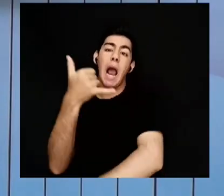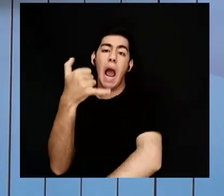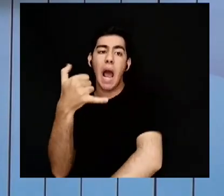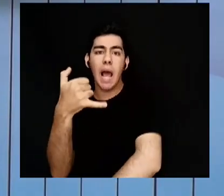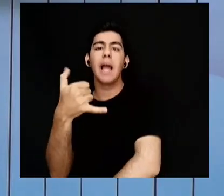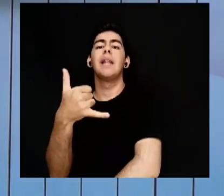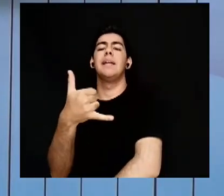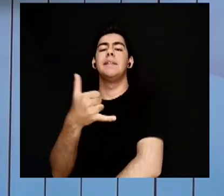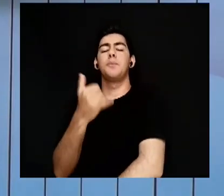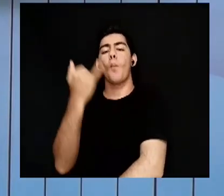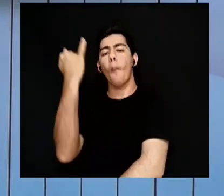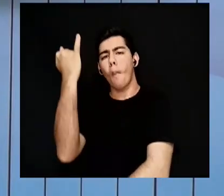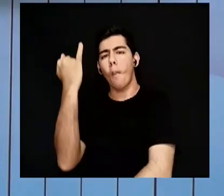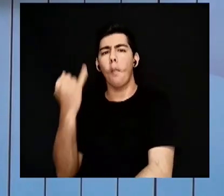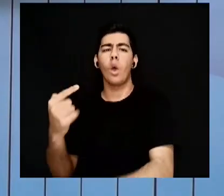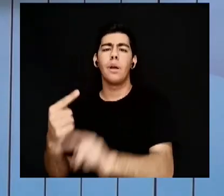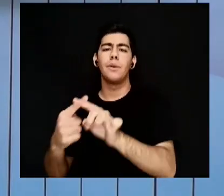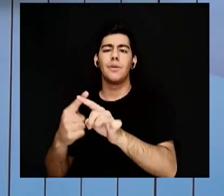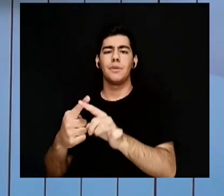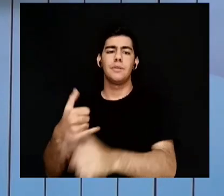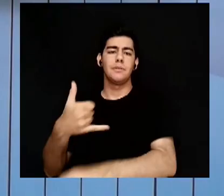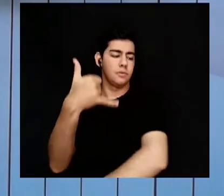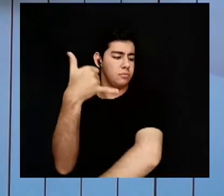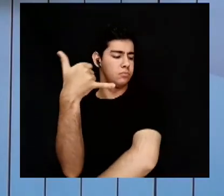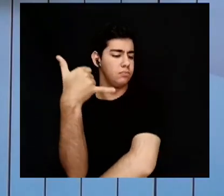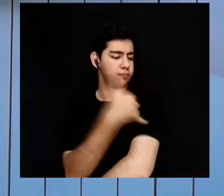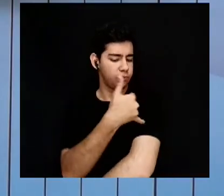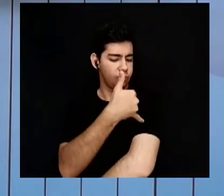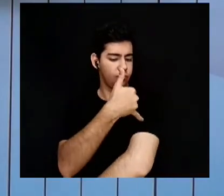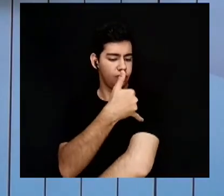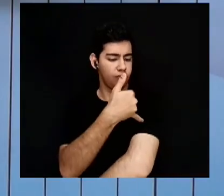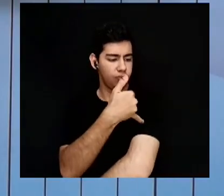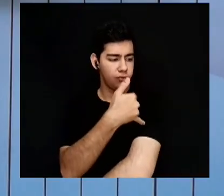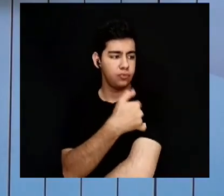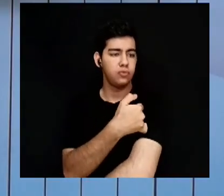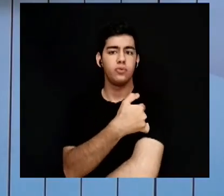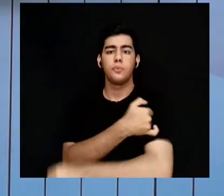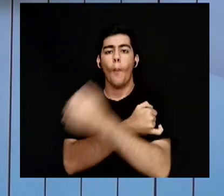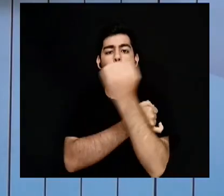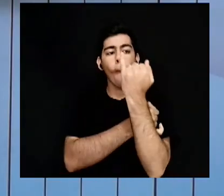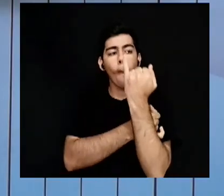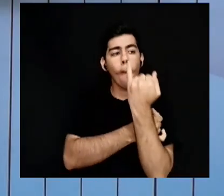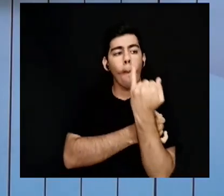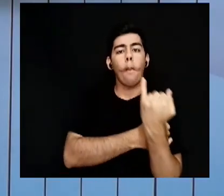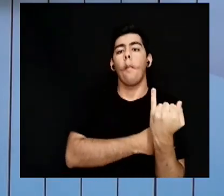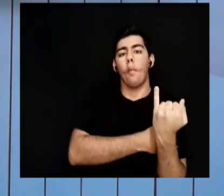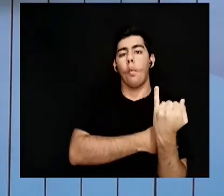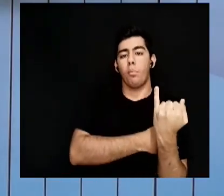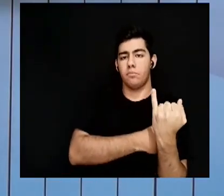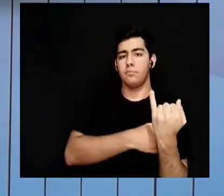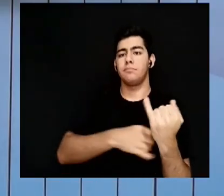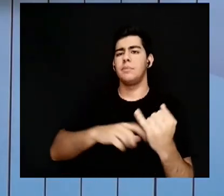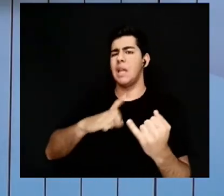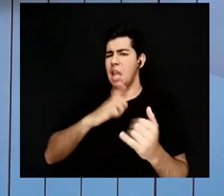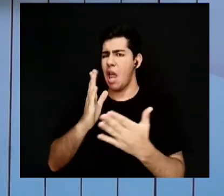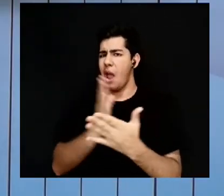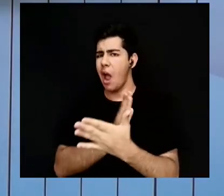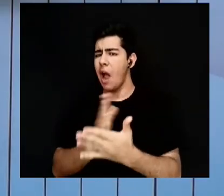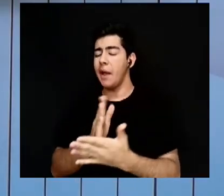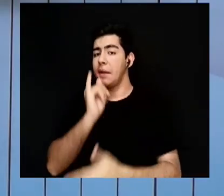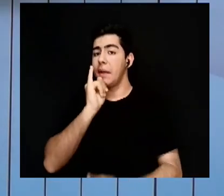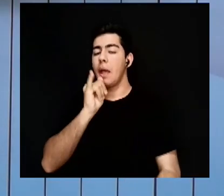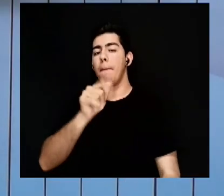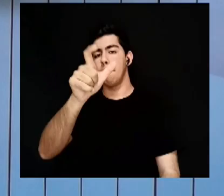acabaram tendo isso como uma fórmula mágica para emagrecer. Ok, se você tem um acompanhamento profissional,